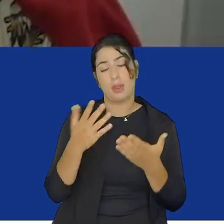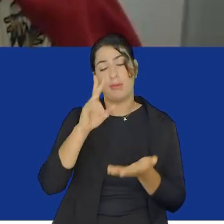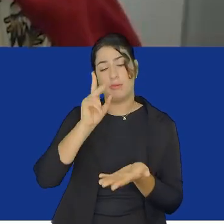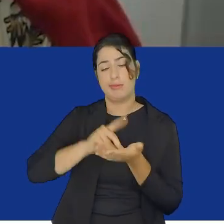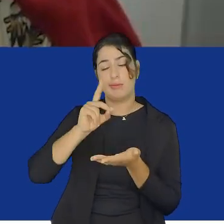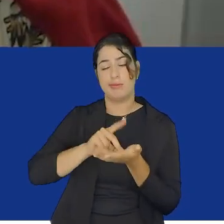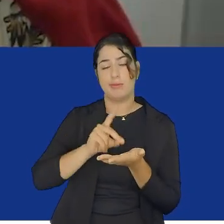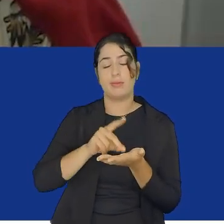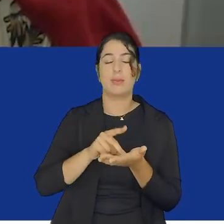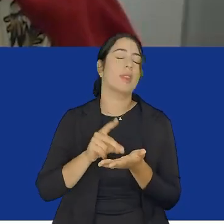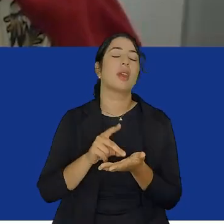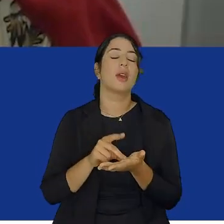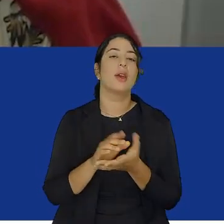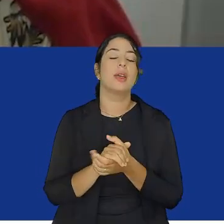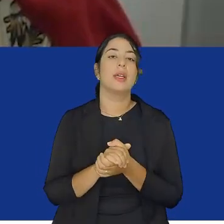De fato,